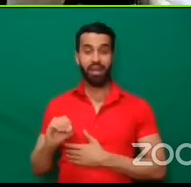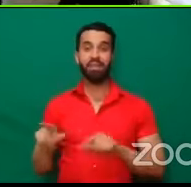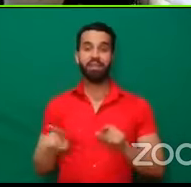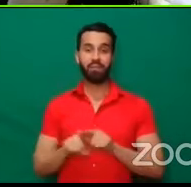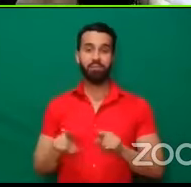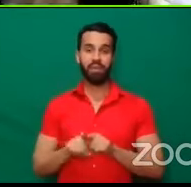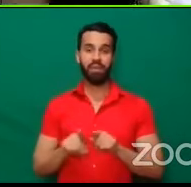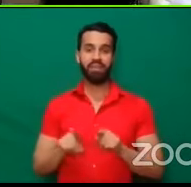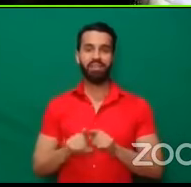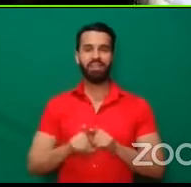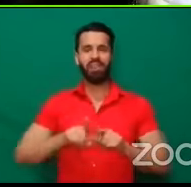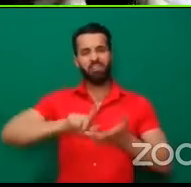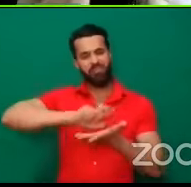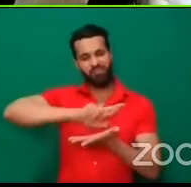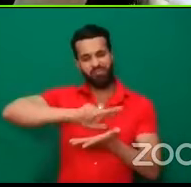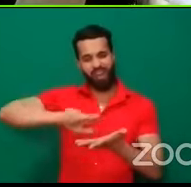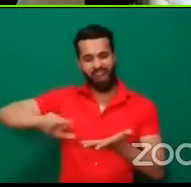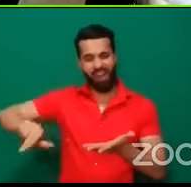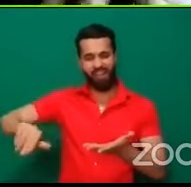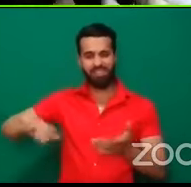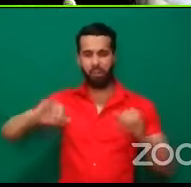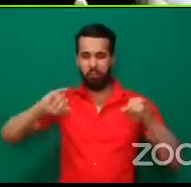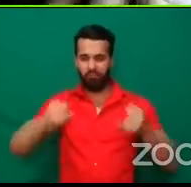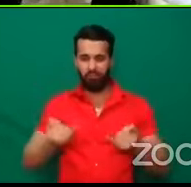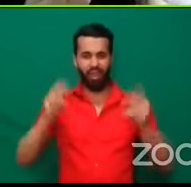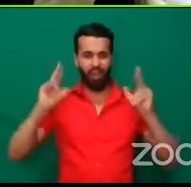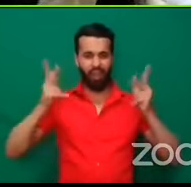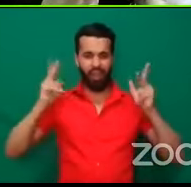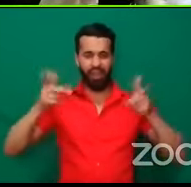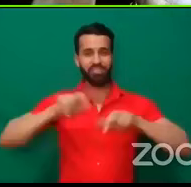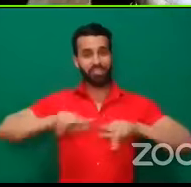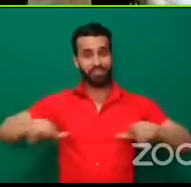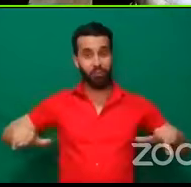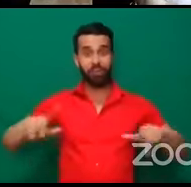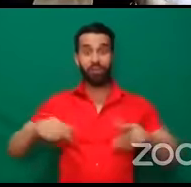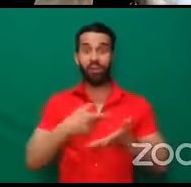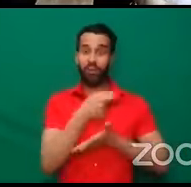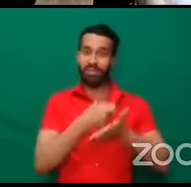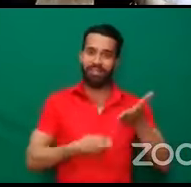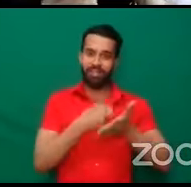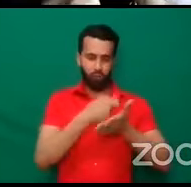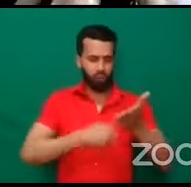pornô chanchada, se tu for ver os roteiros, é muito rico, né, cara?